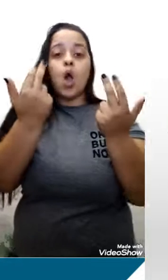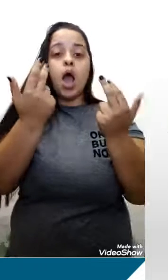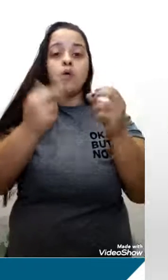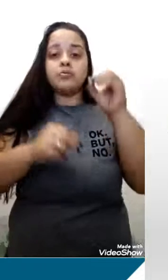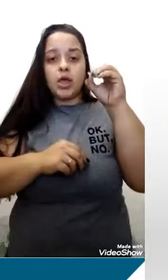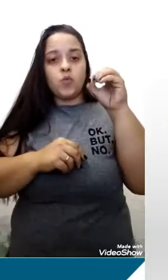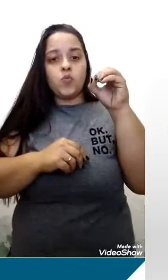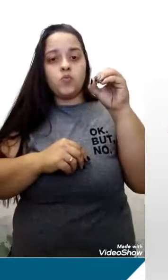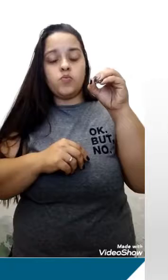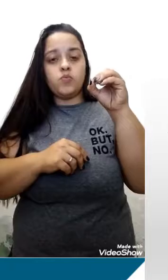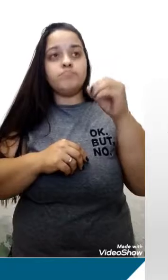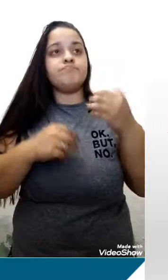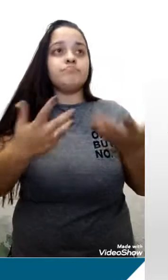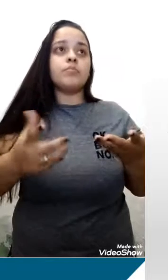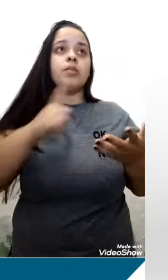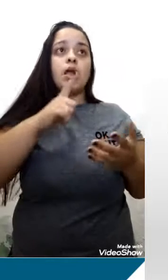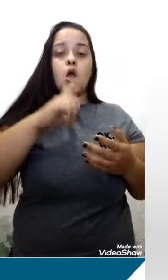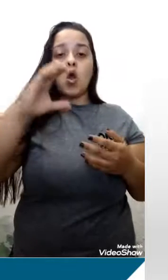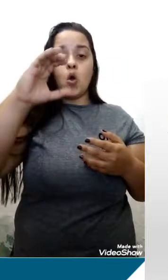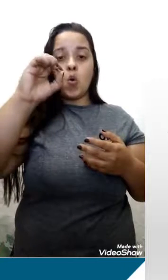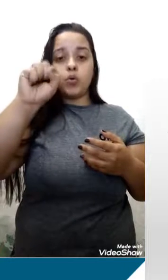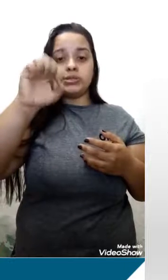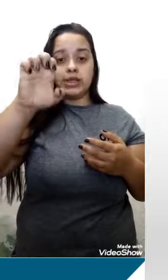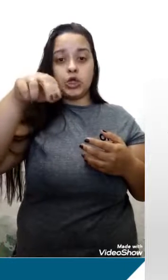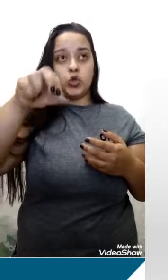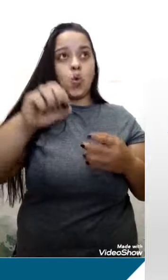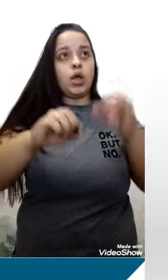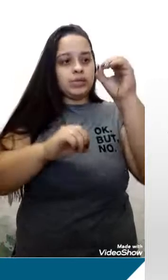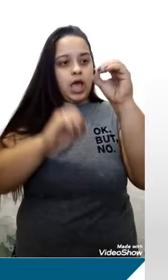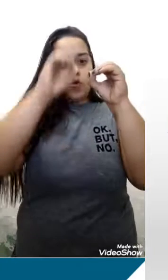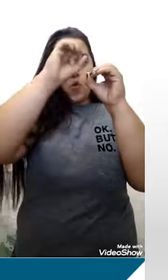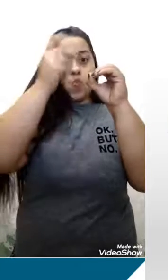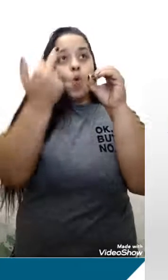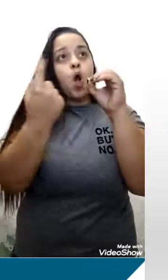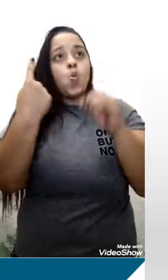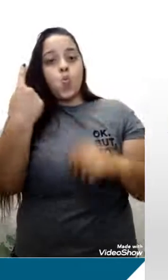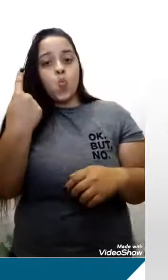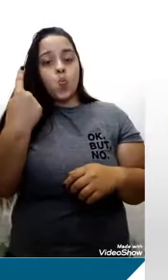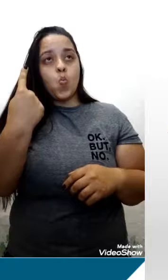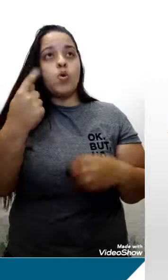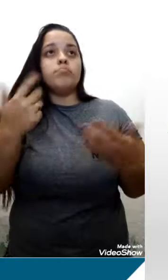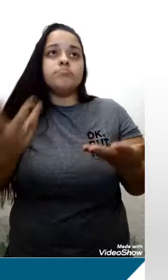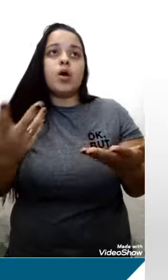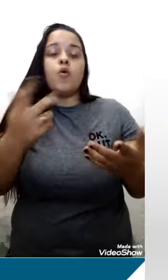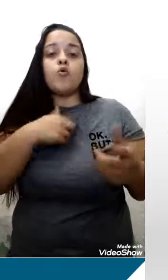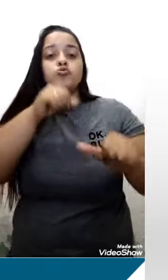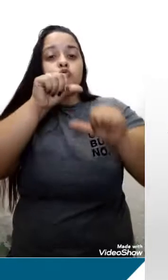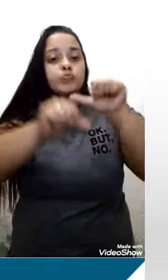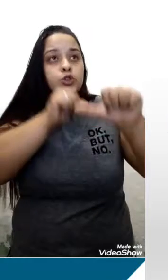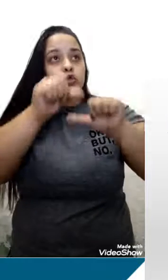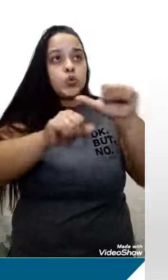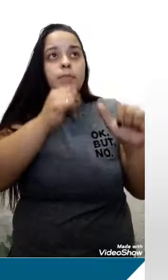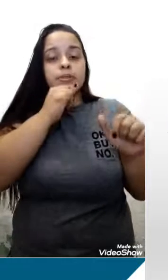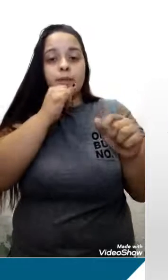a 0 grau. O cosseno de 0 é igual a 1. Logo,